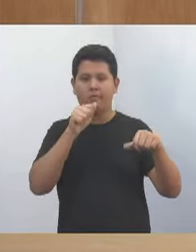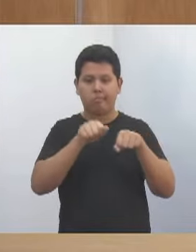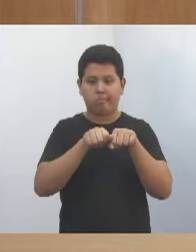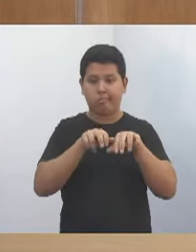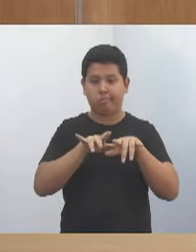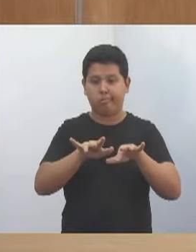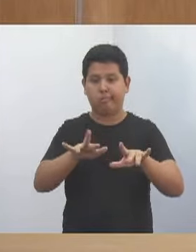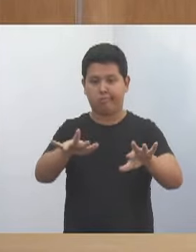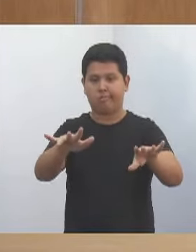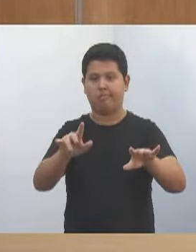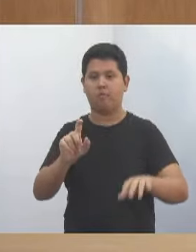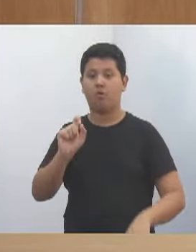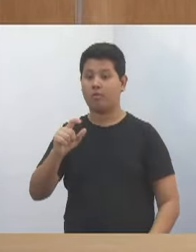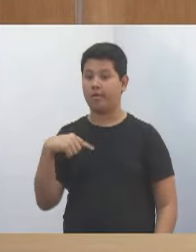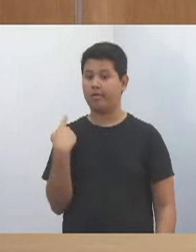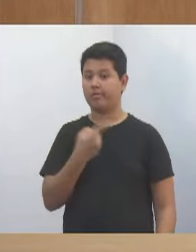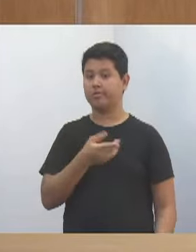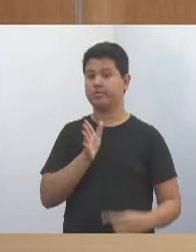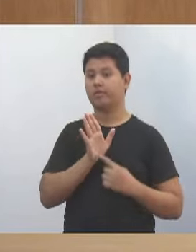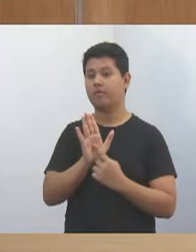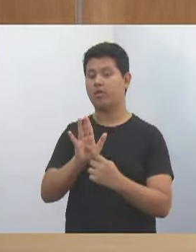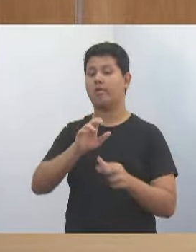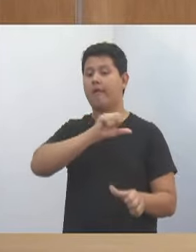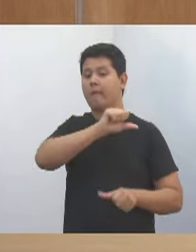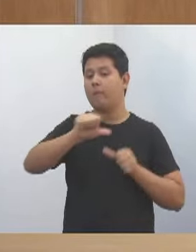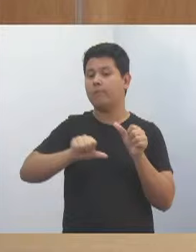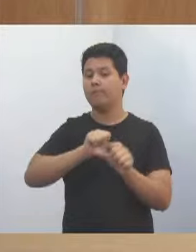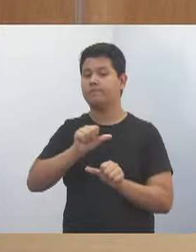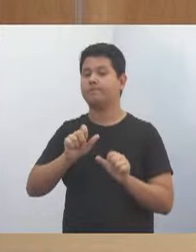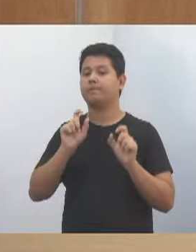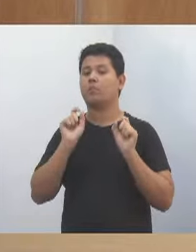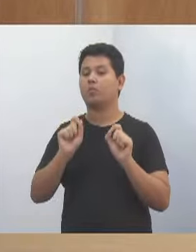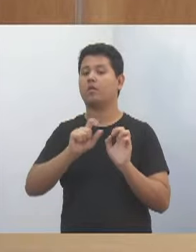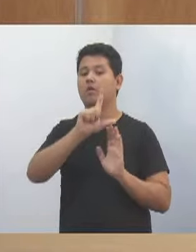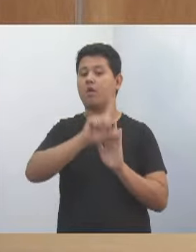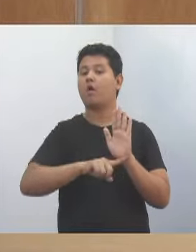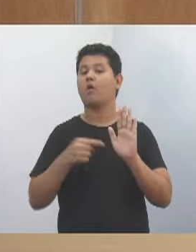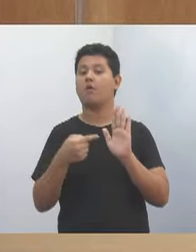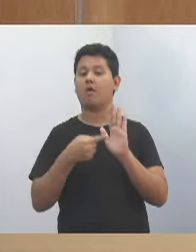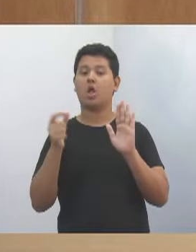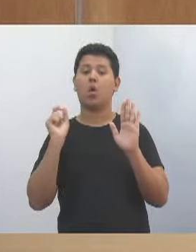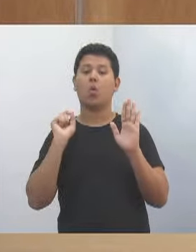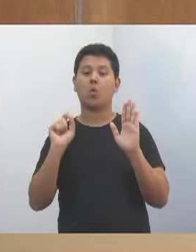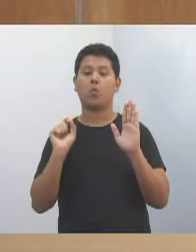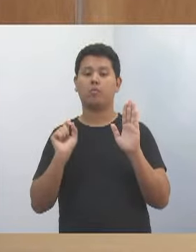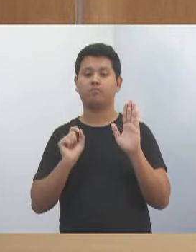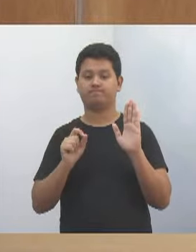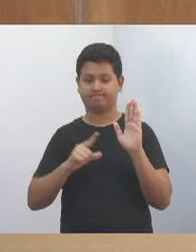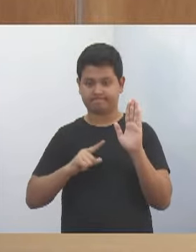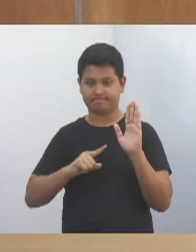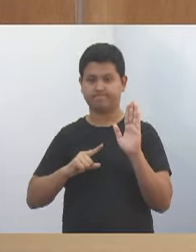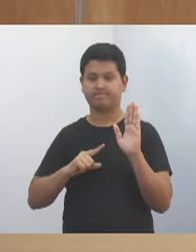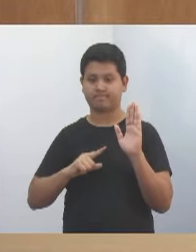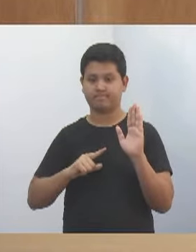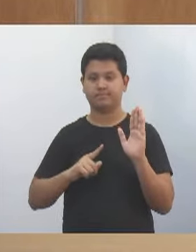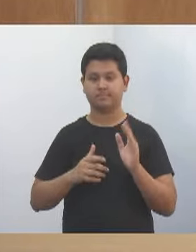nós estamos propondo aqui, essa mudança de fazer com que tenhamos